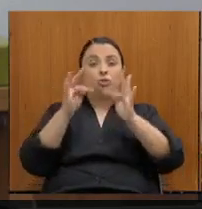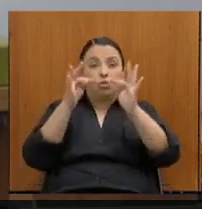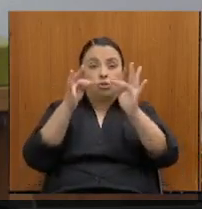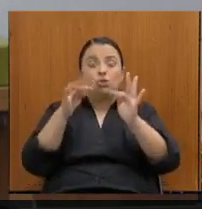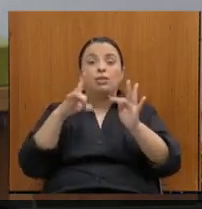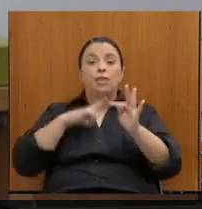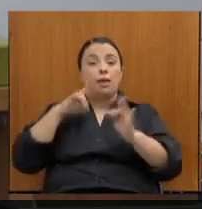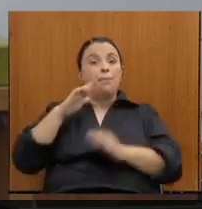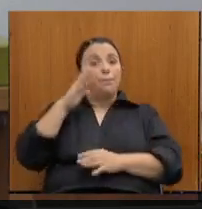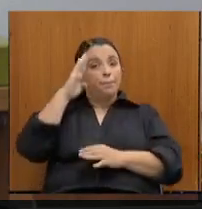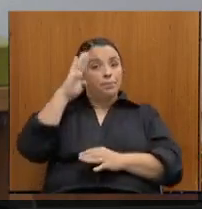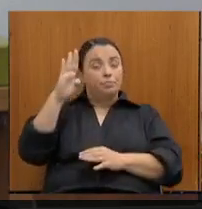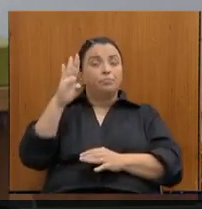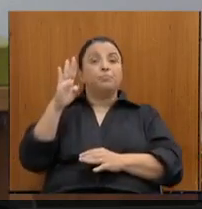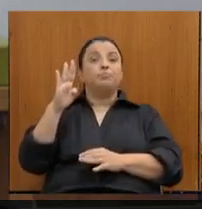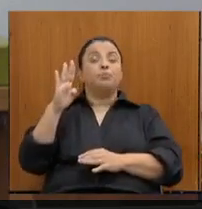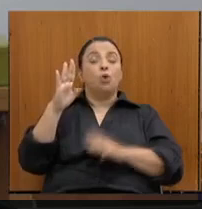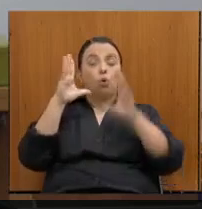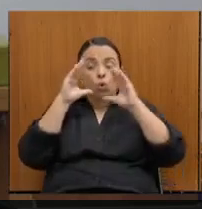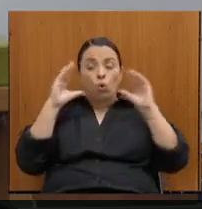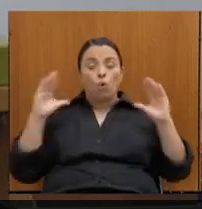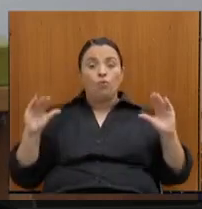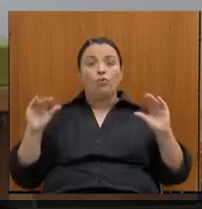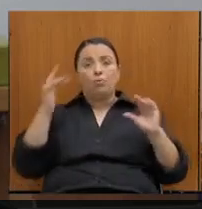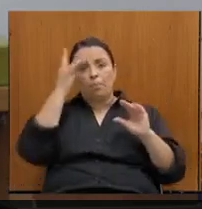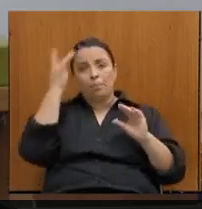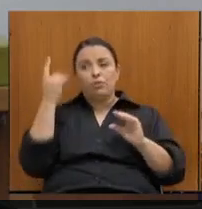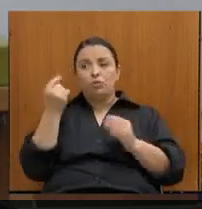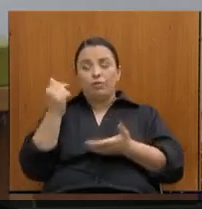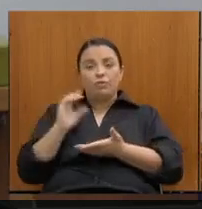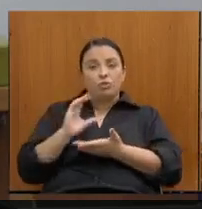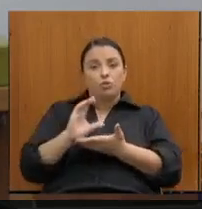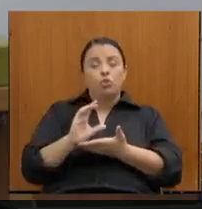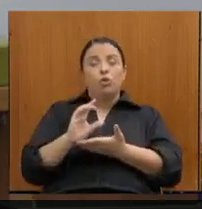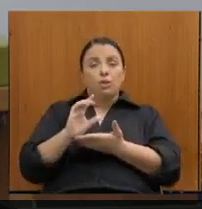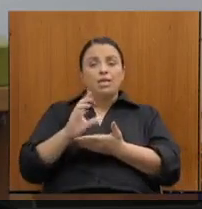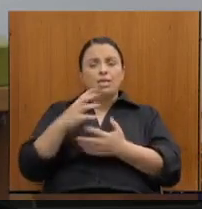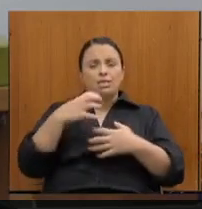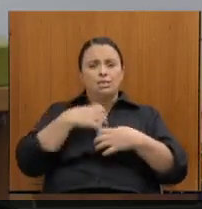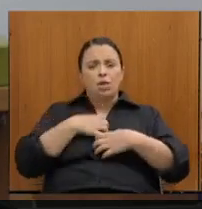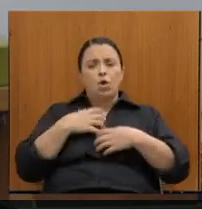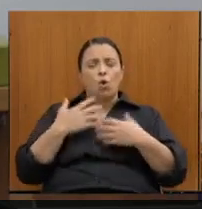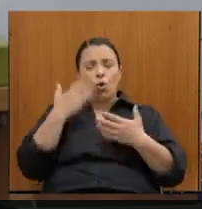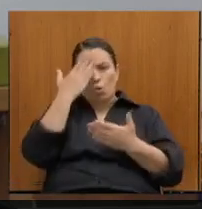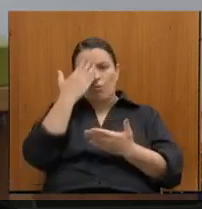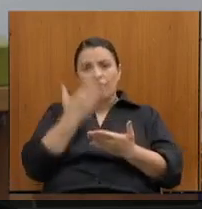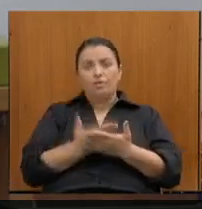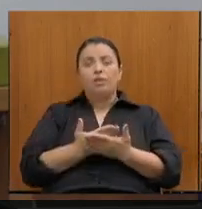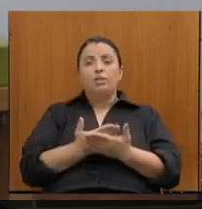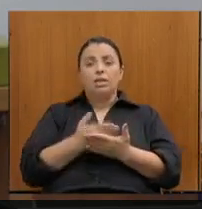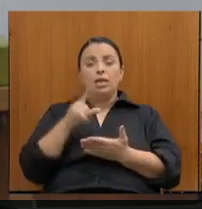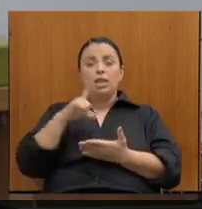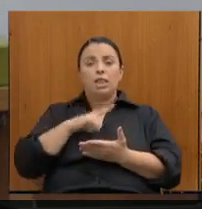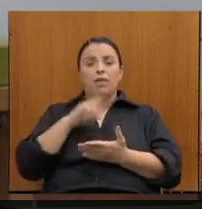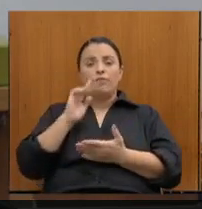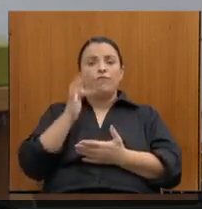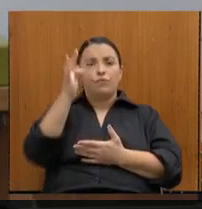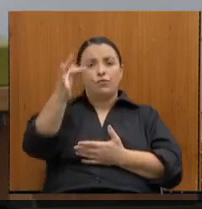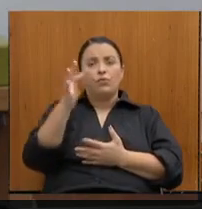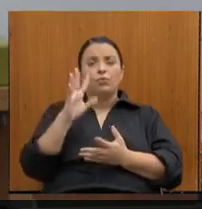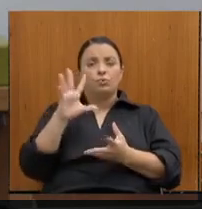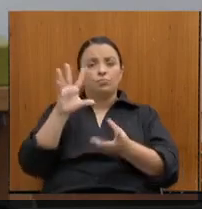entre para que esses investidores tragam a confiança de aquilo que ele vai desenvolver tem a resultado